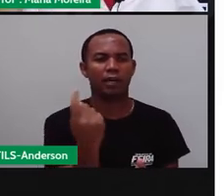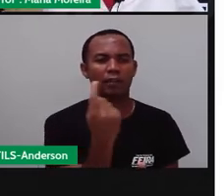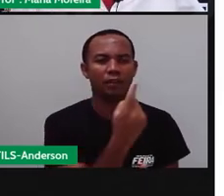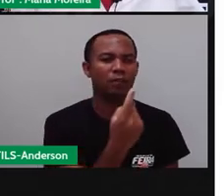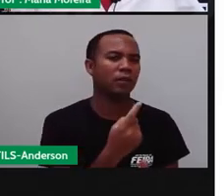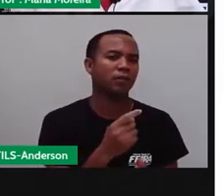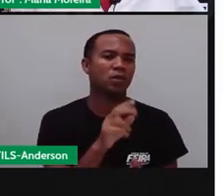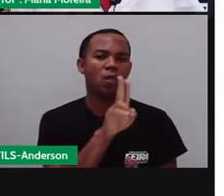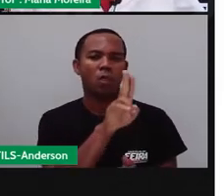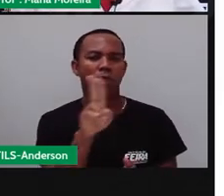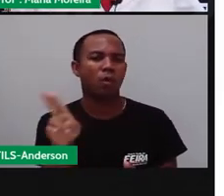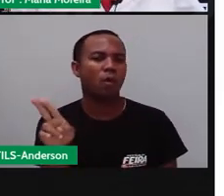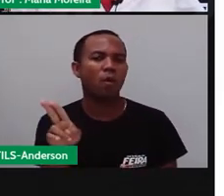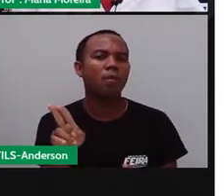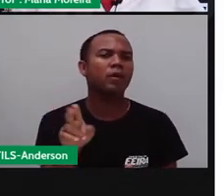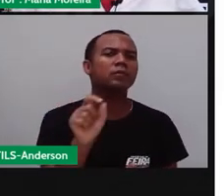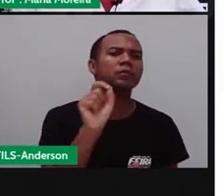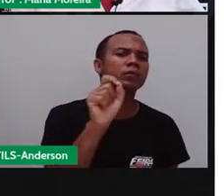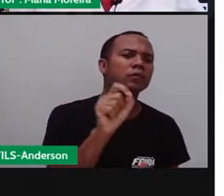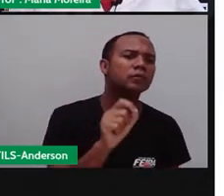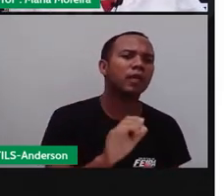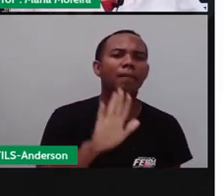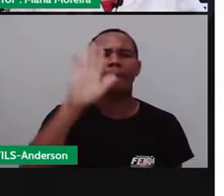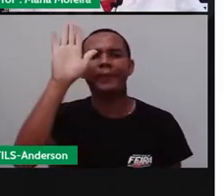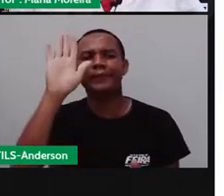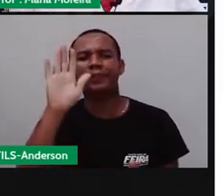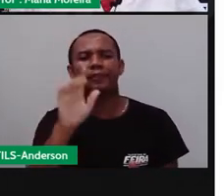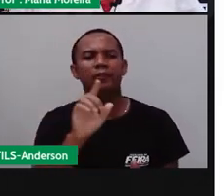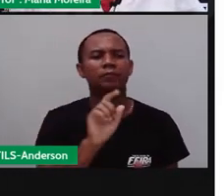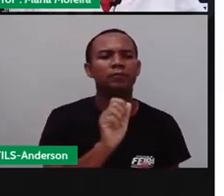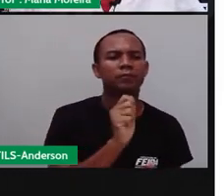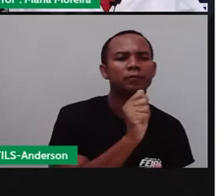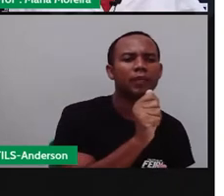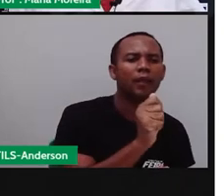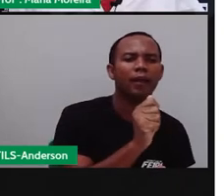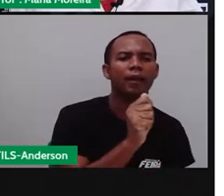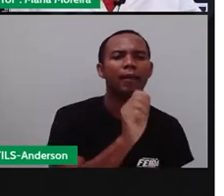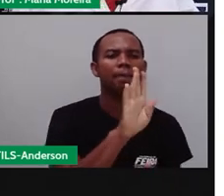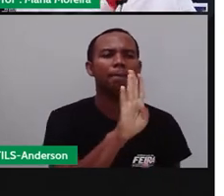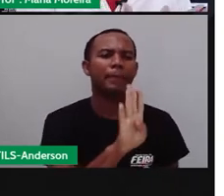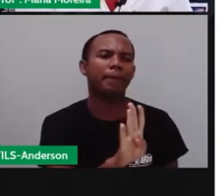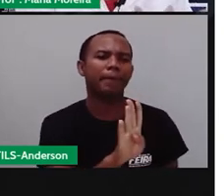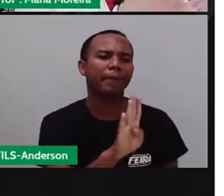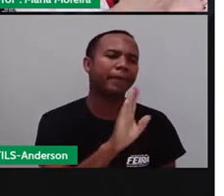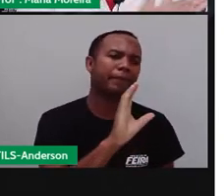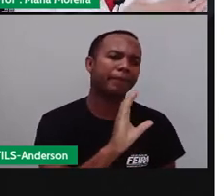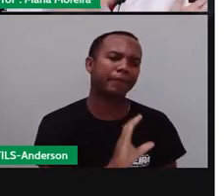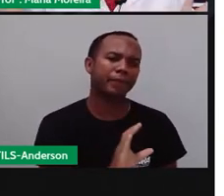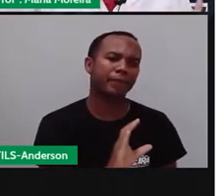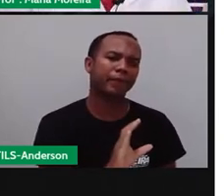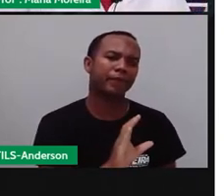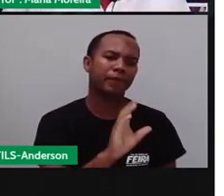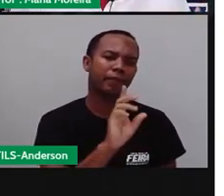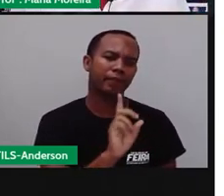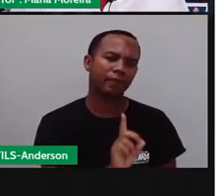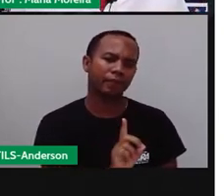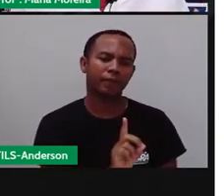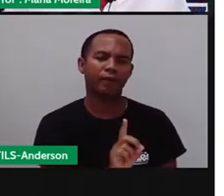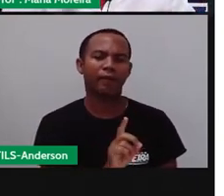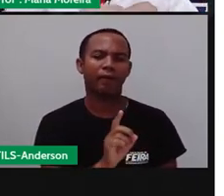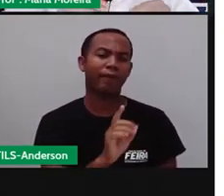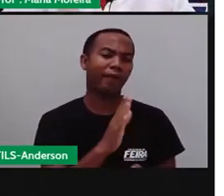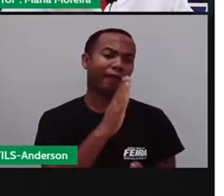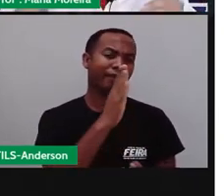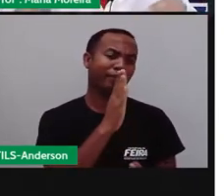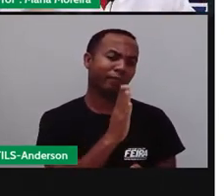ia o quê? Pelo nome. E esse nome ele estava o quê? Em ordem alfabética, de O, A, A, Z,